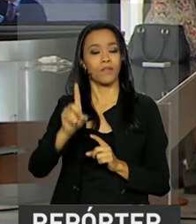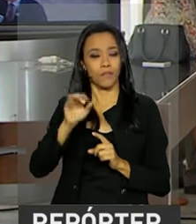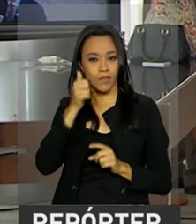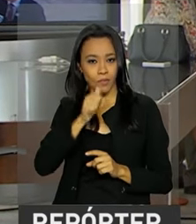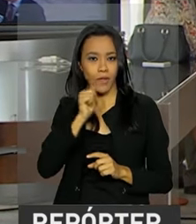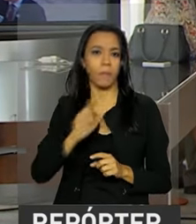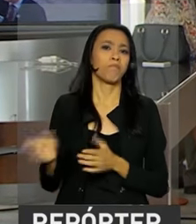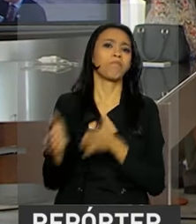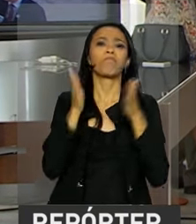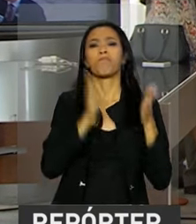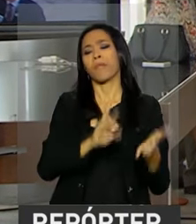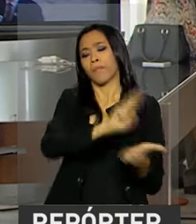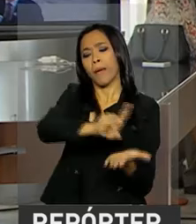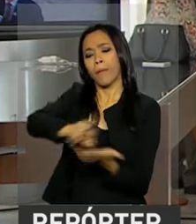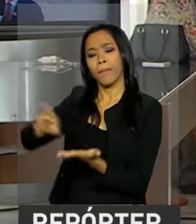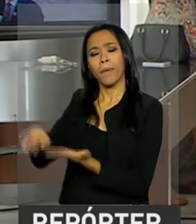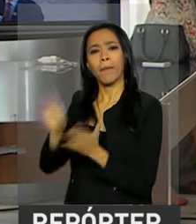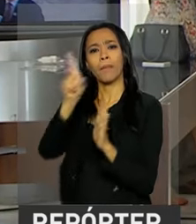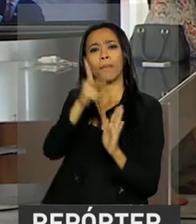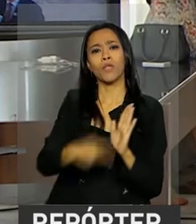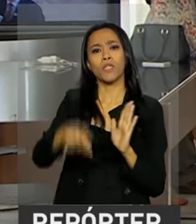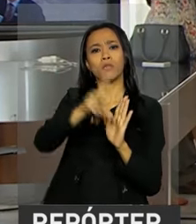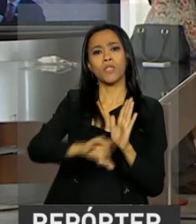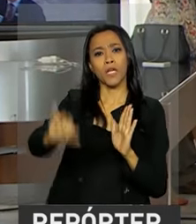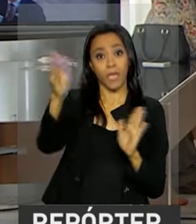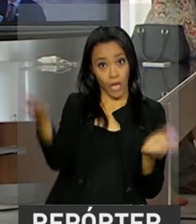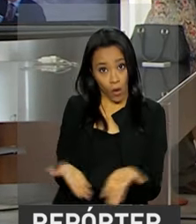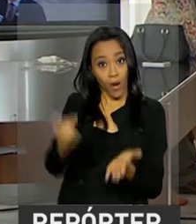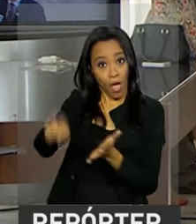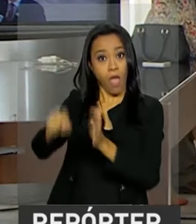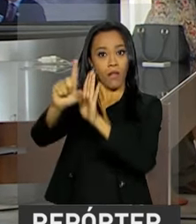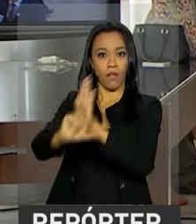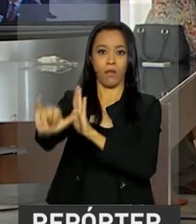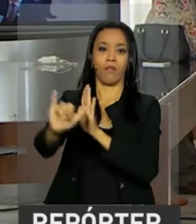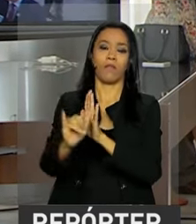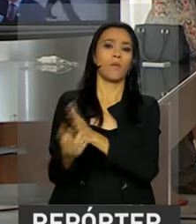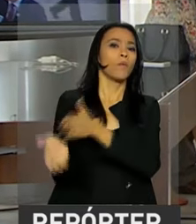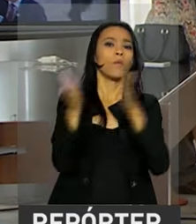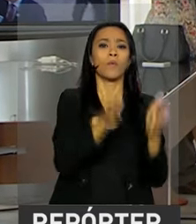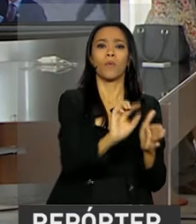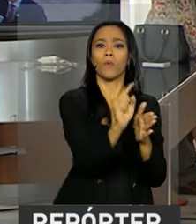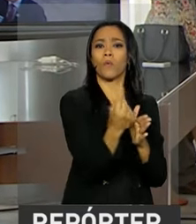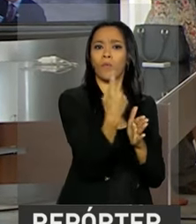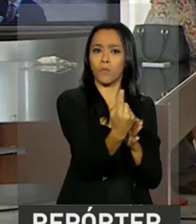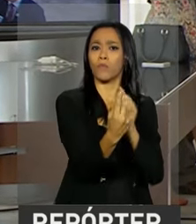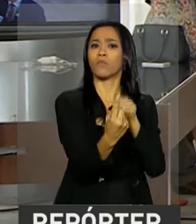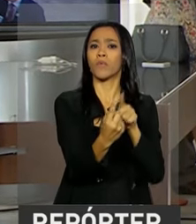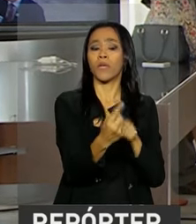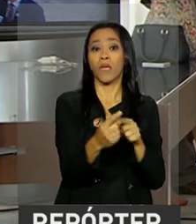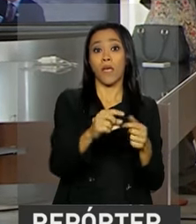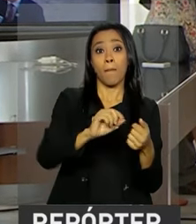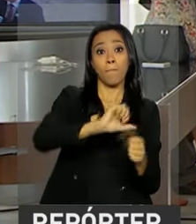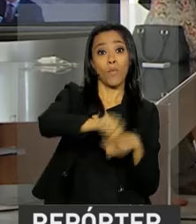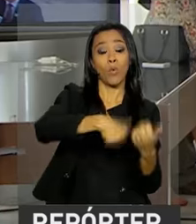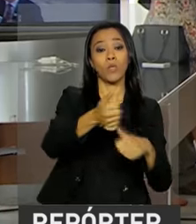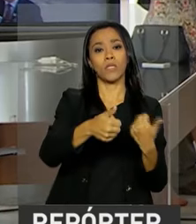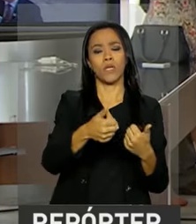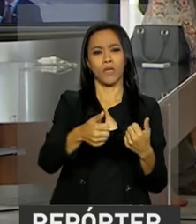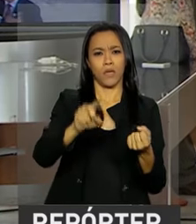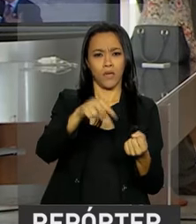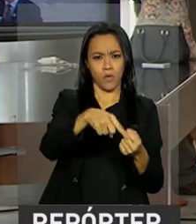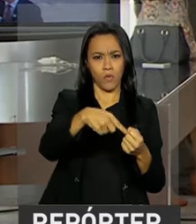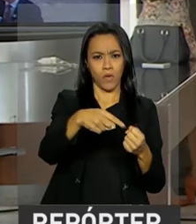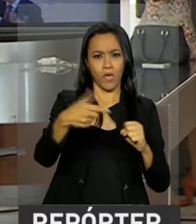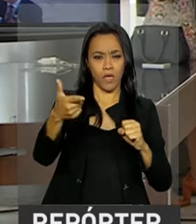vamos lá. Entre esses projetos de lei que foram sancionados e se tornam leis agora, está um que altera o Código de Processo